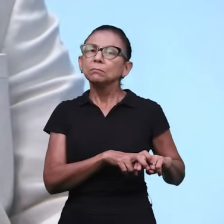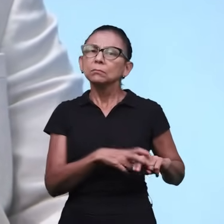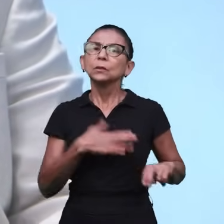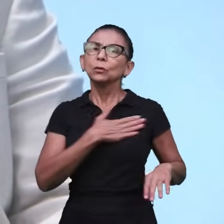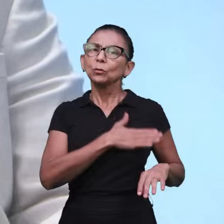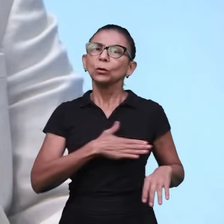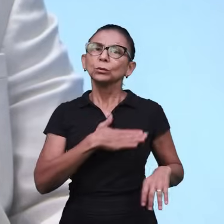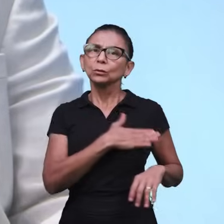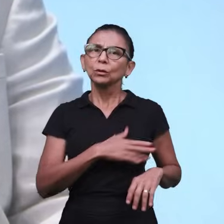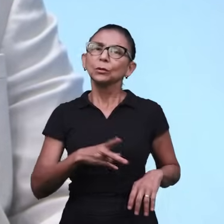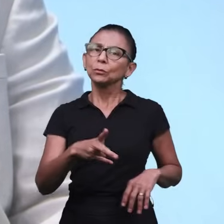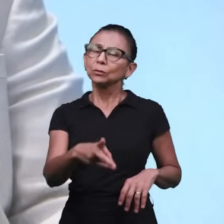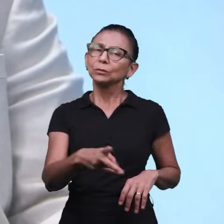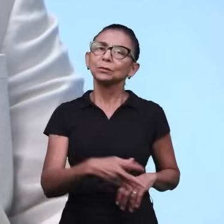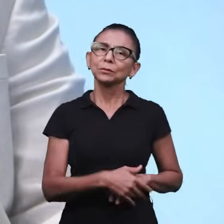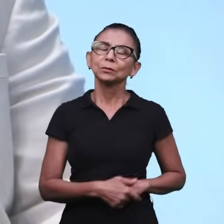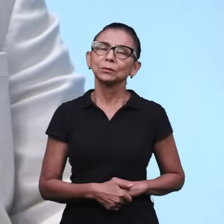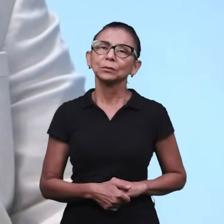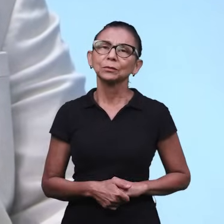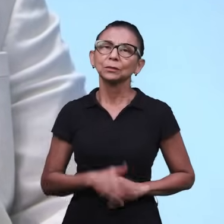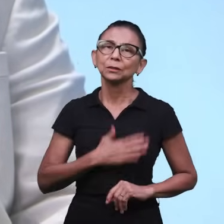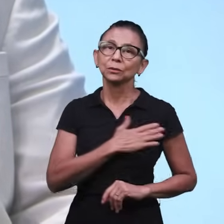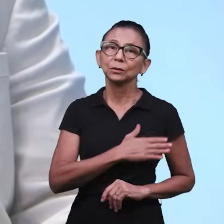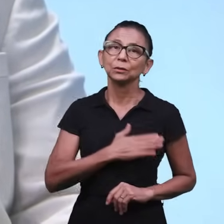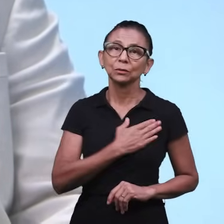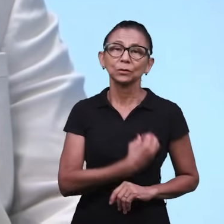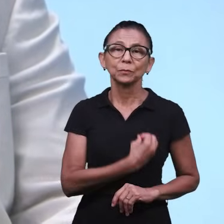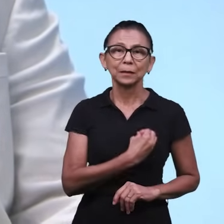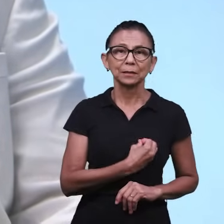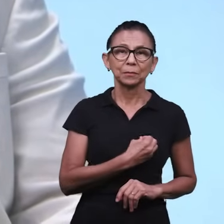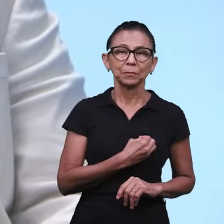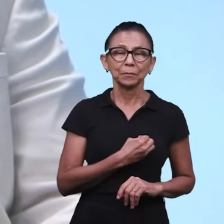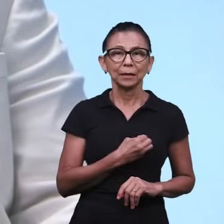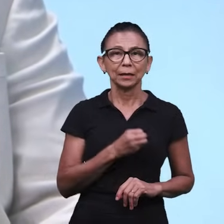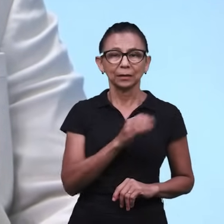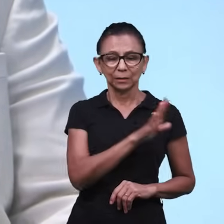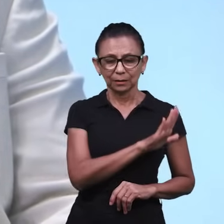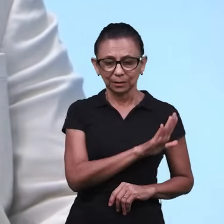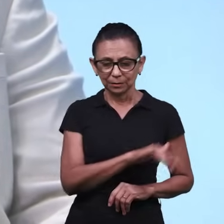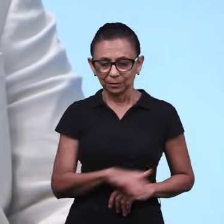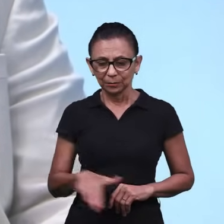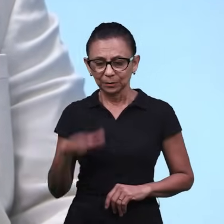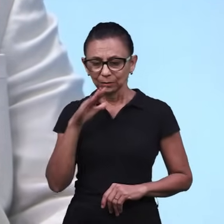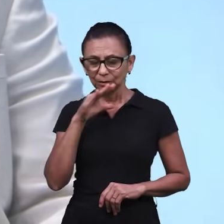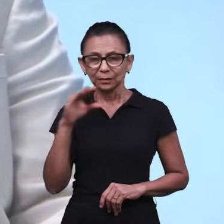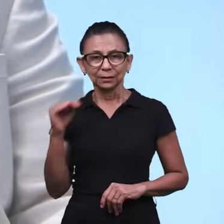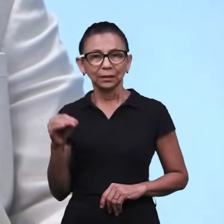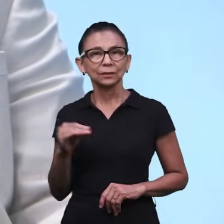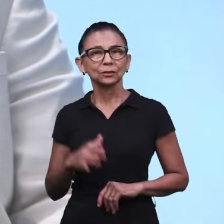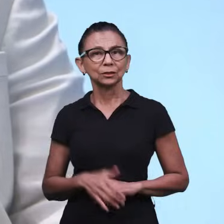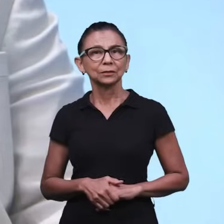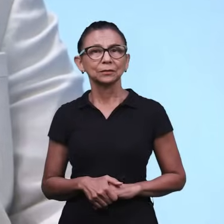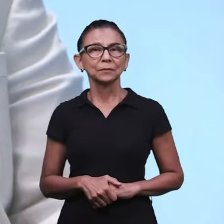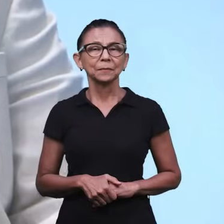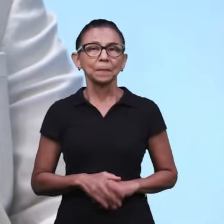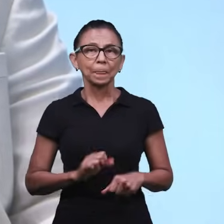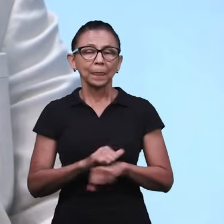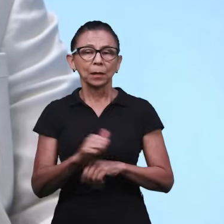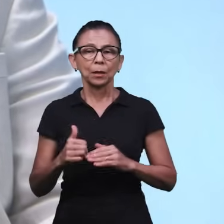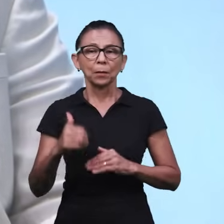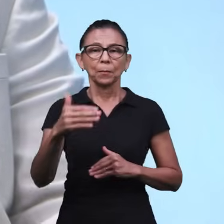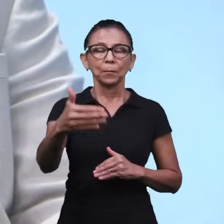vínculo ali e ele começou a participar ali junto com as crianças intermediárias e adolescentes a partir daquele seminário. Então a gente viu que